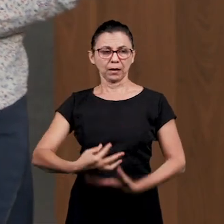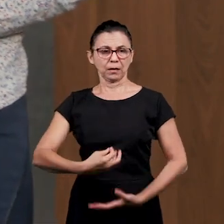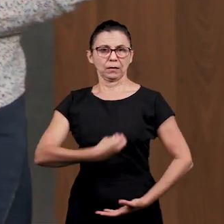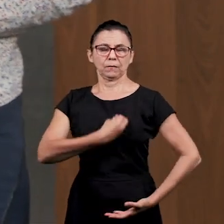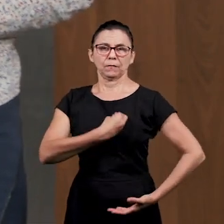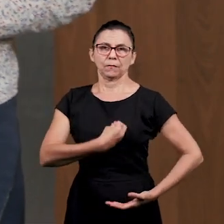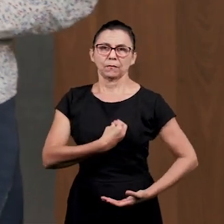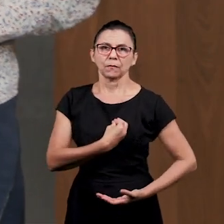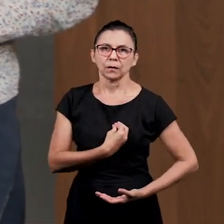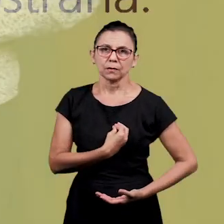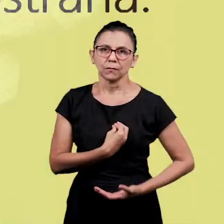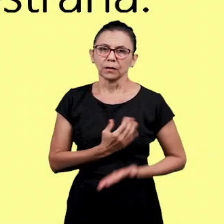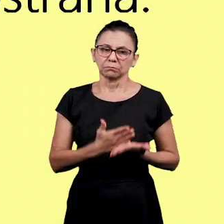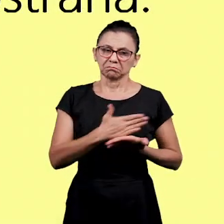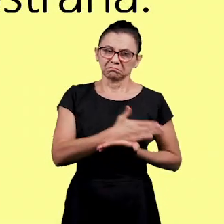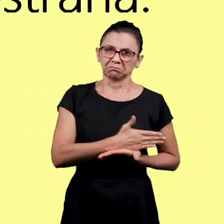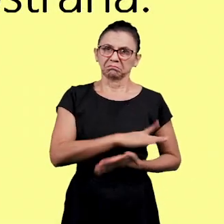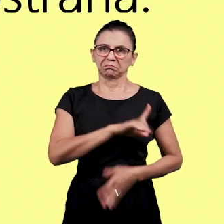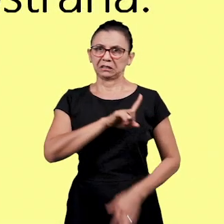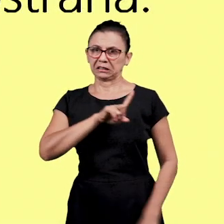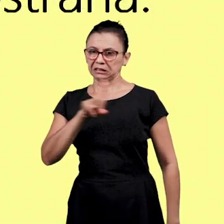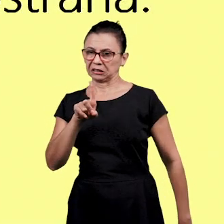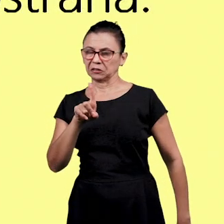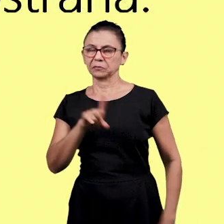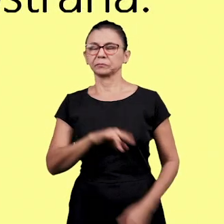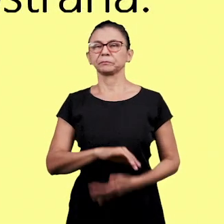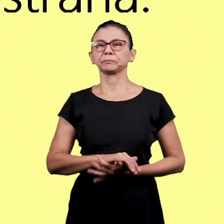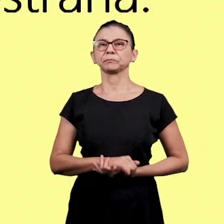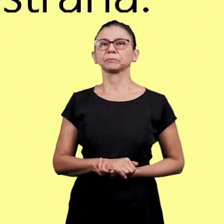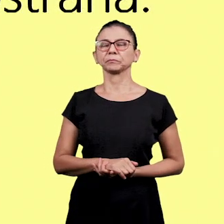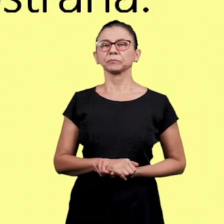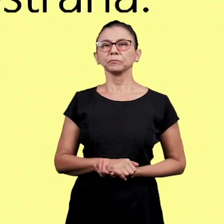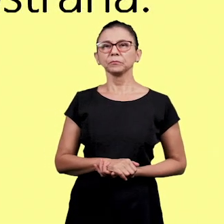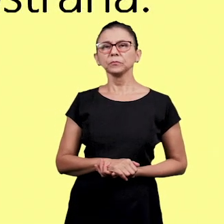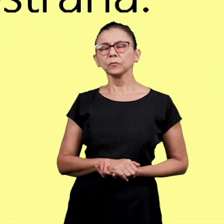viva nos seus corações. E um exemplo